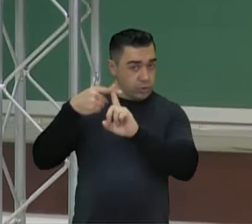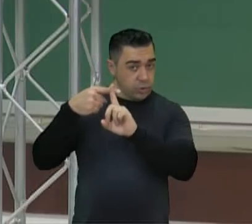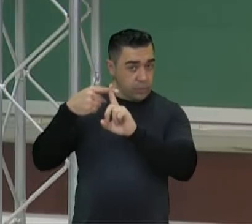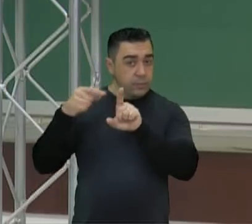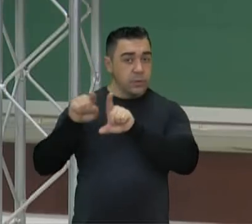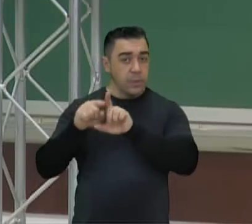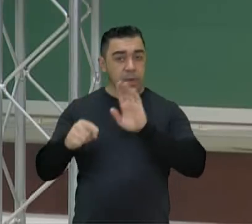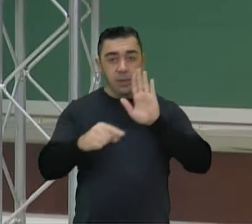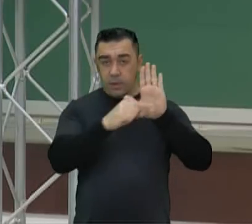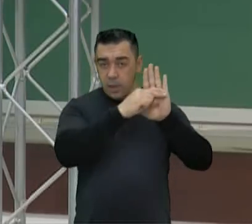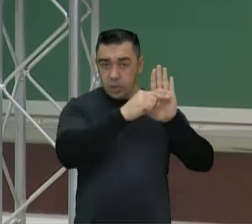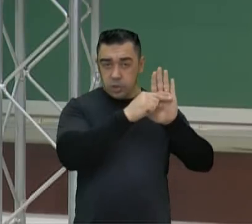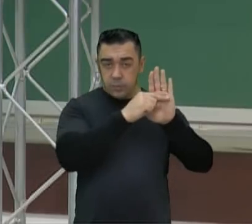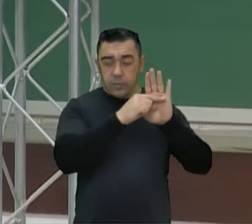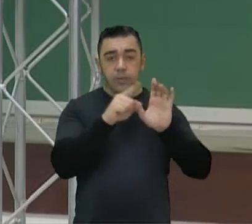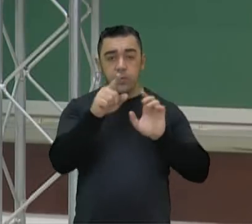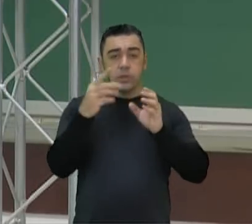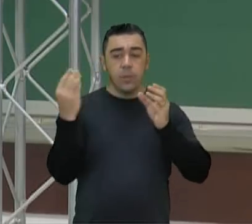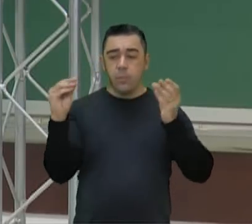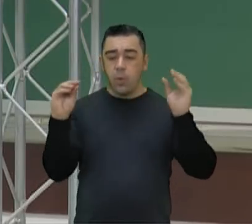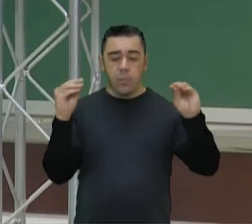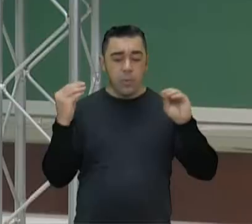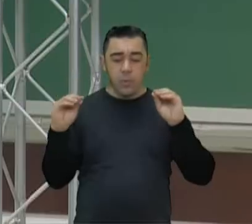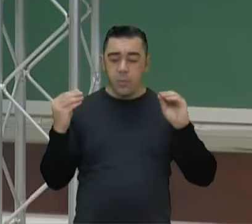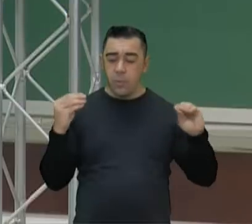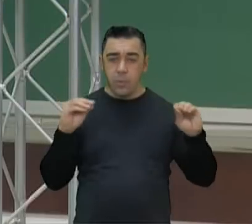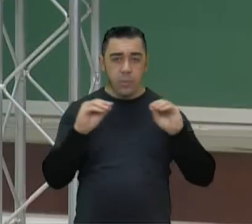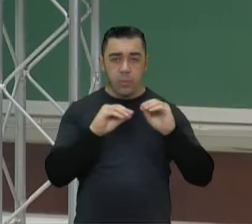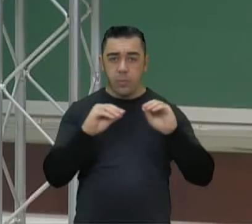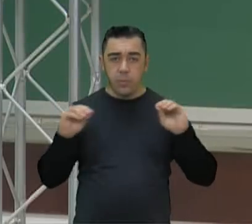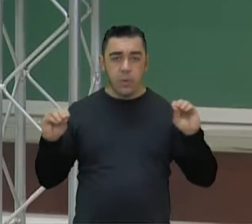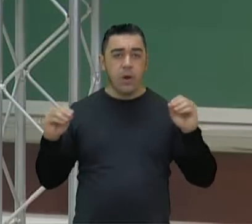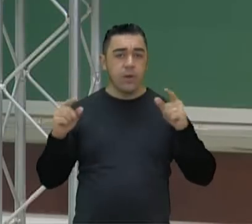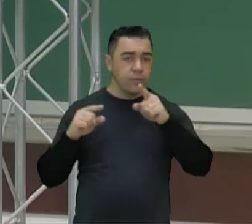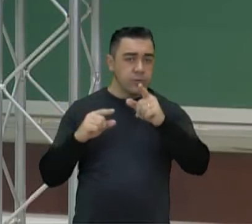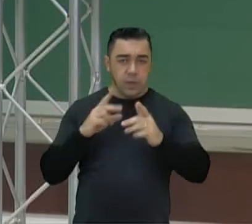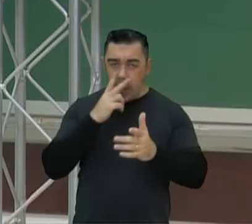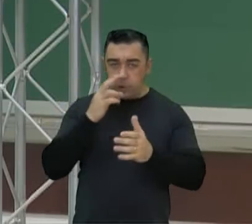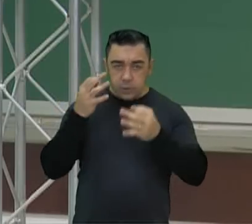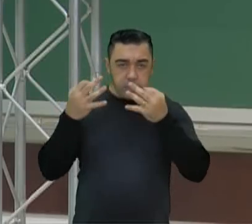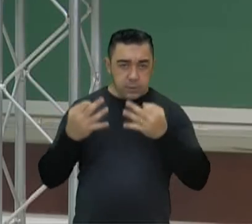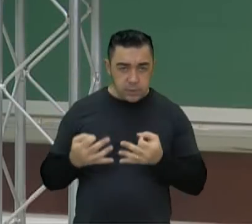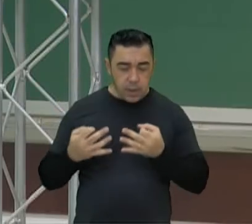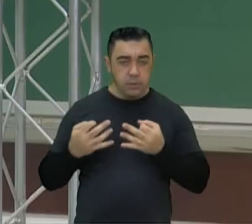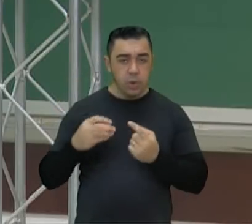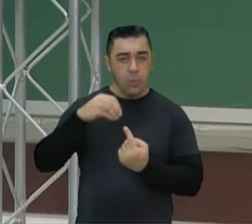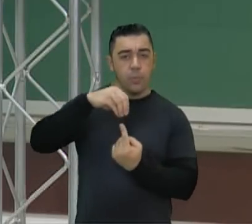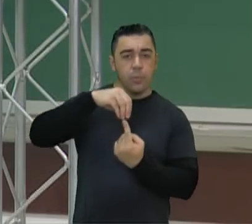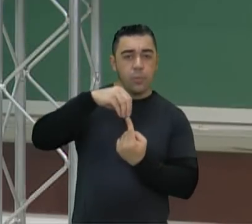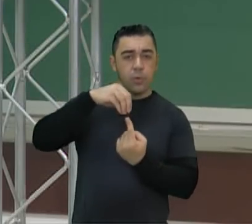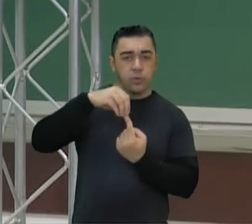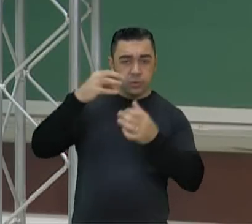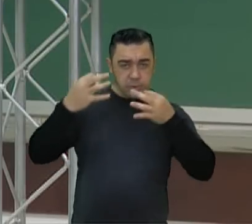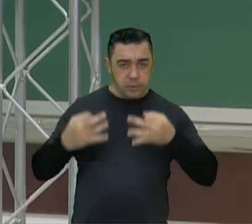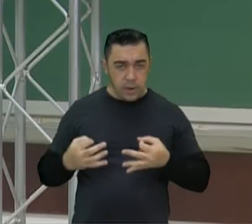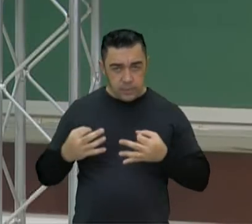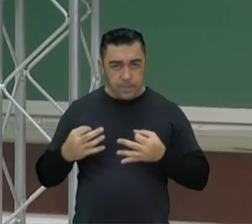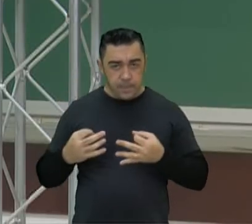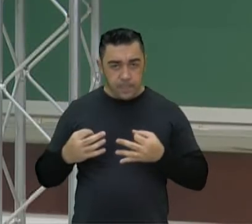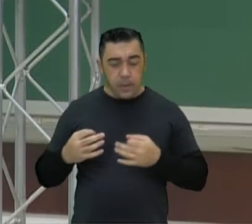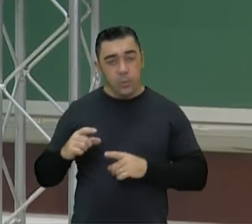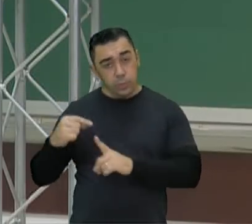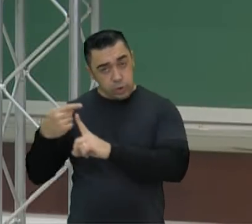e preencha ela conforme você acredita que essa posição deve ser preenchida, ou do